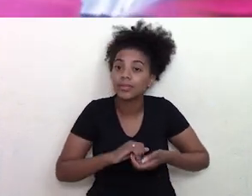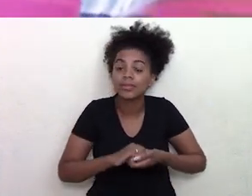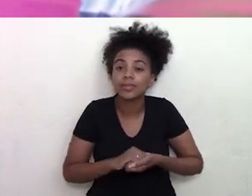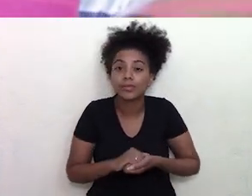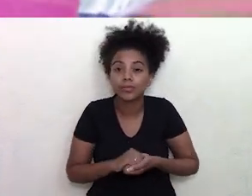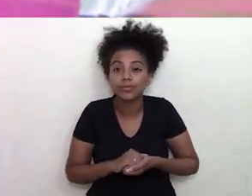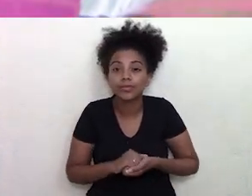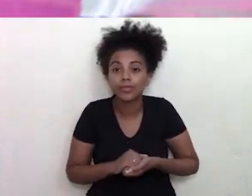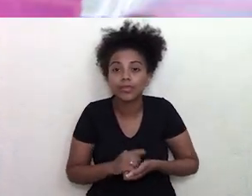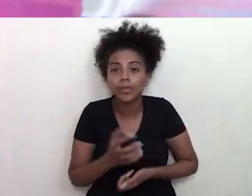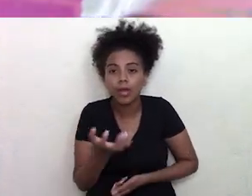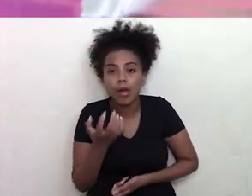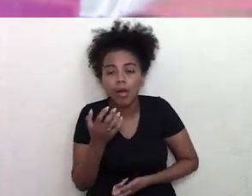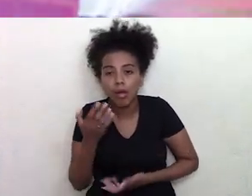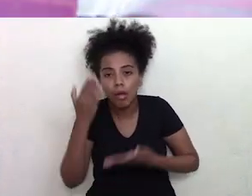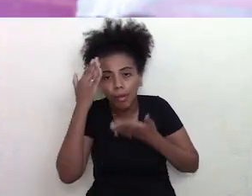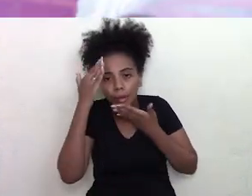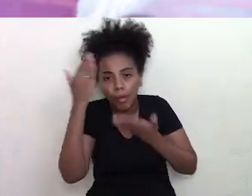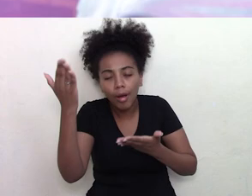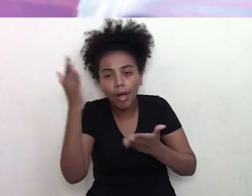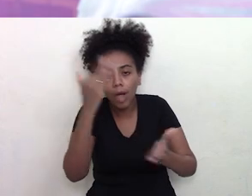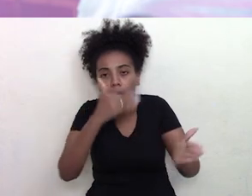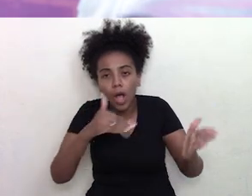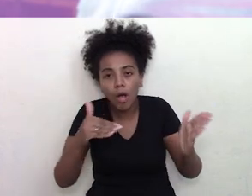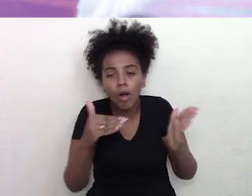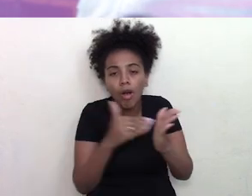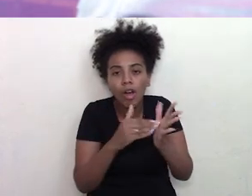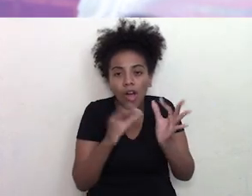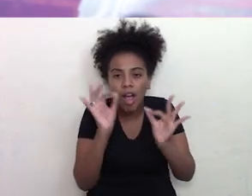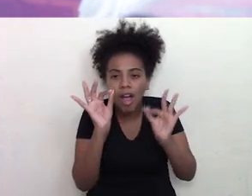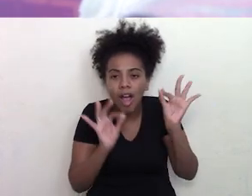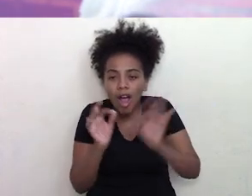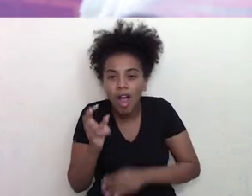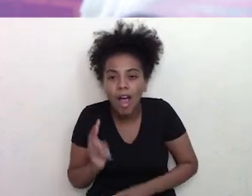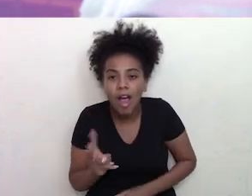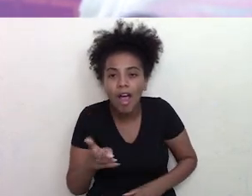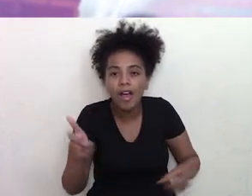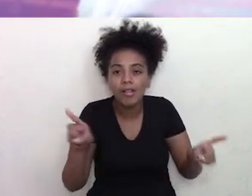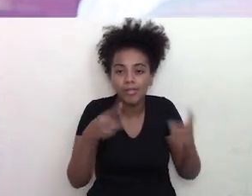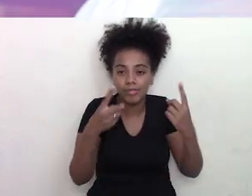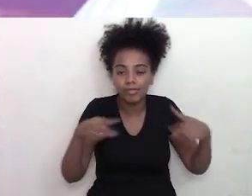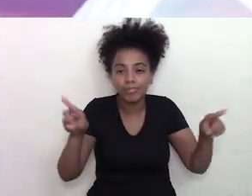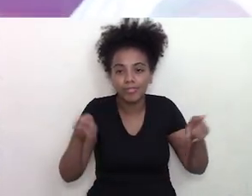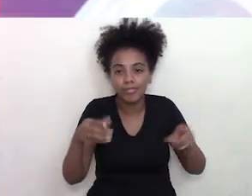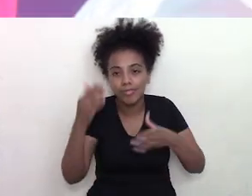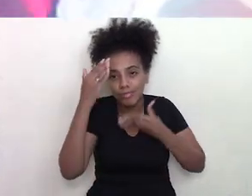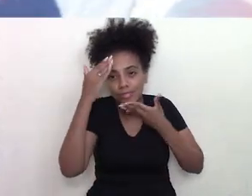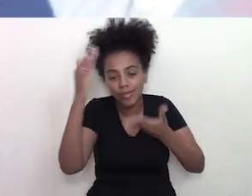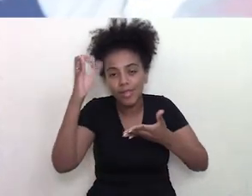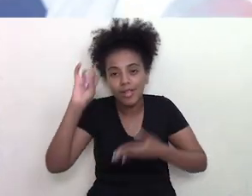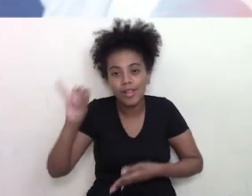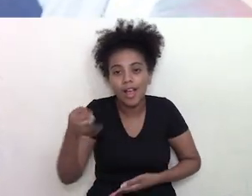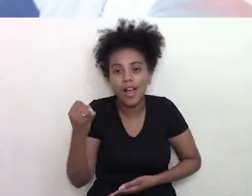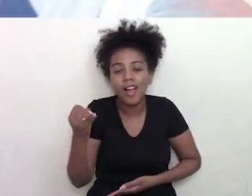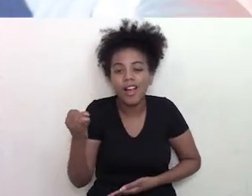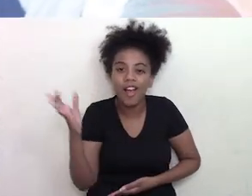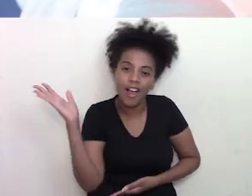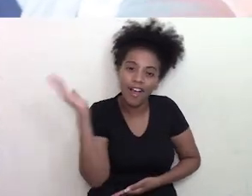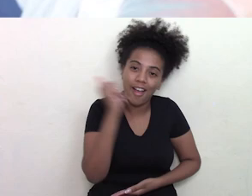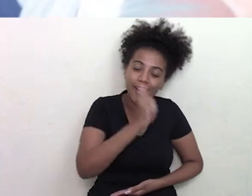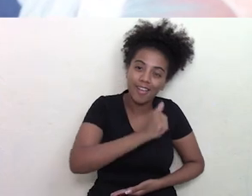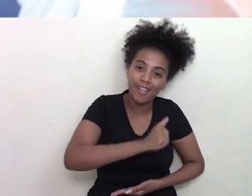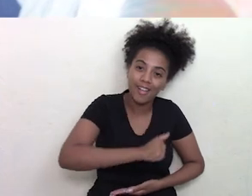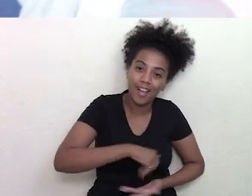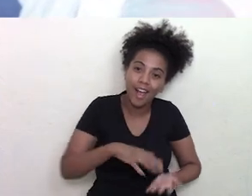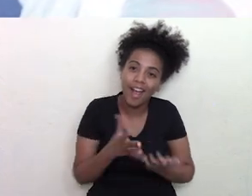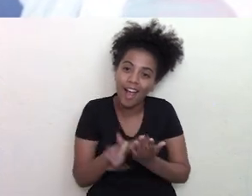Gostaríamos de agradecer aí a todos os envolvidos no Sequência Musical. Muito obrigado pela oportunidade. E vamos, que o pagode não